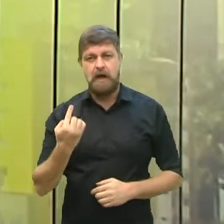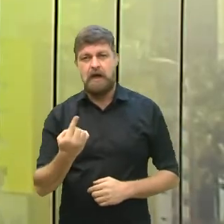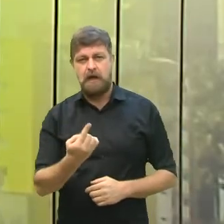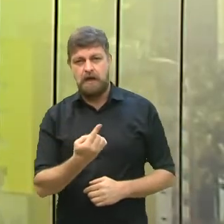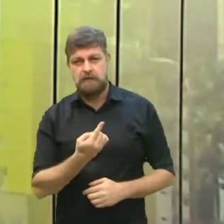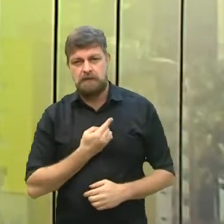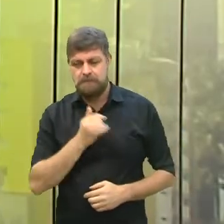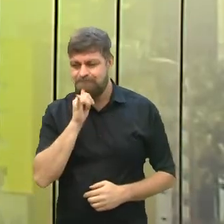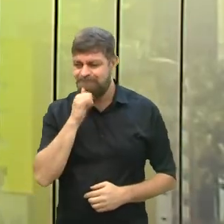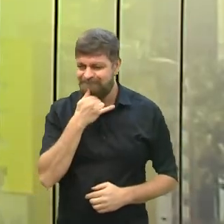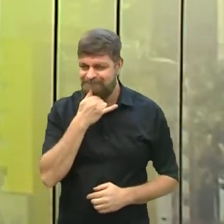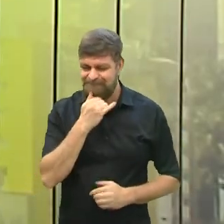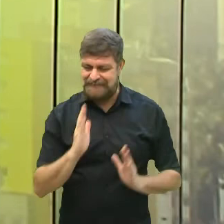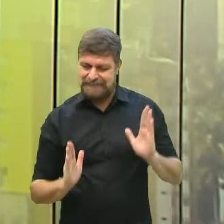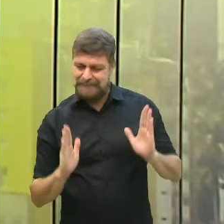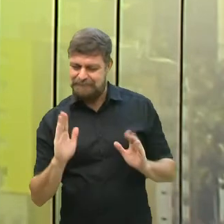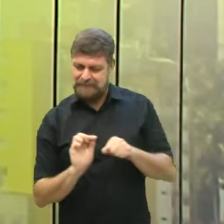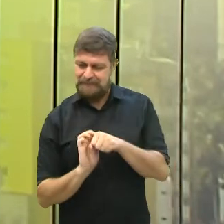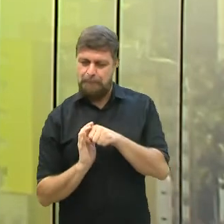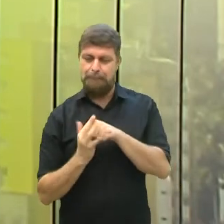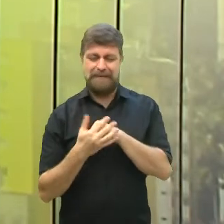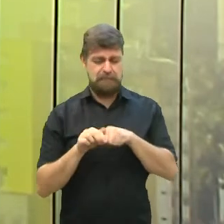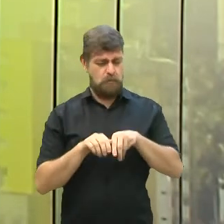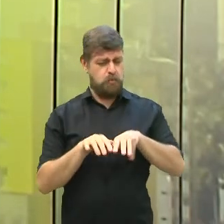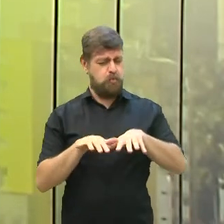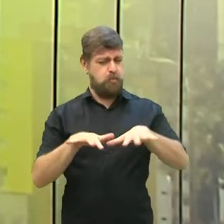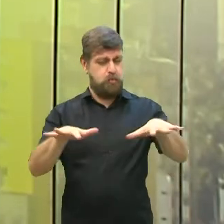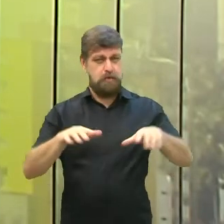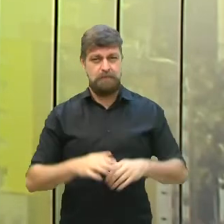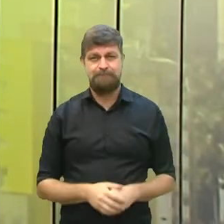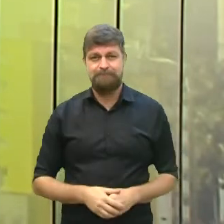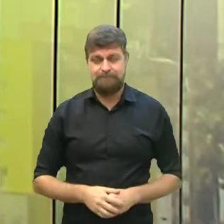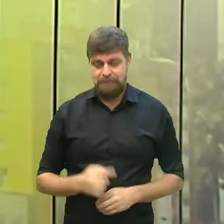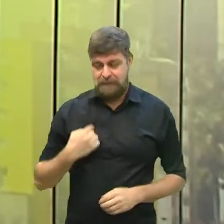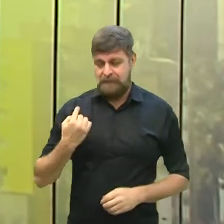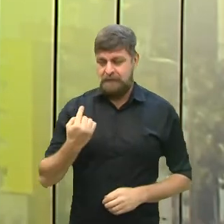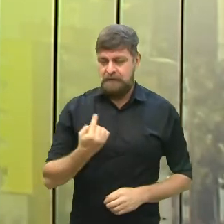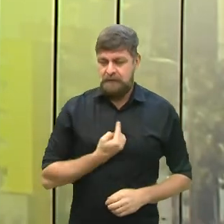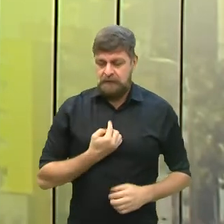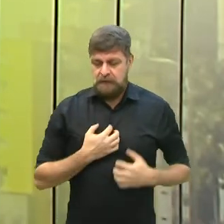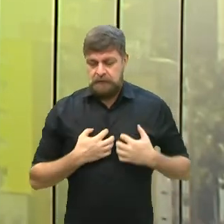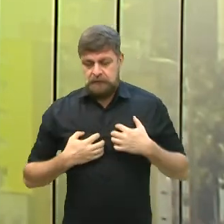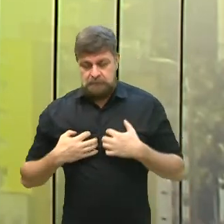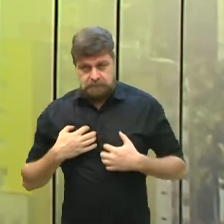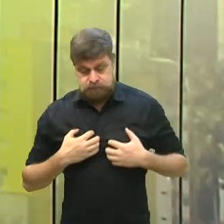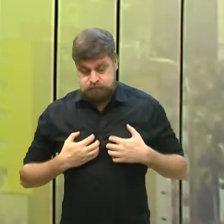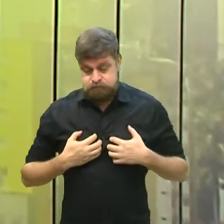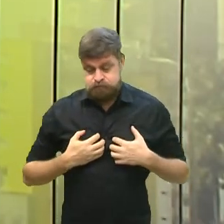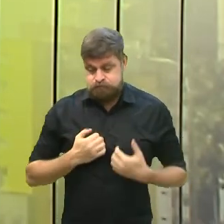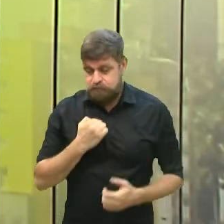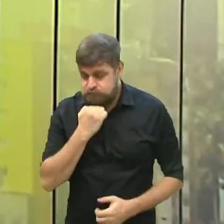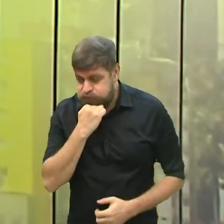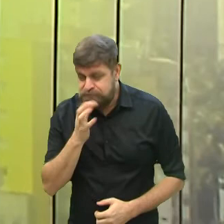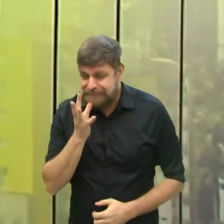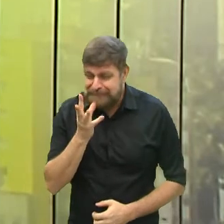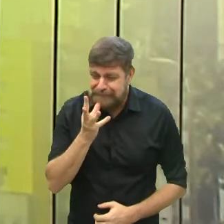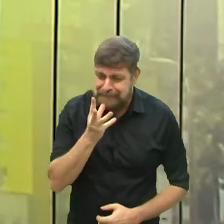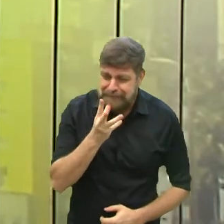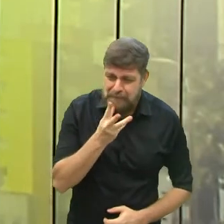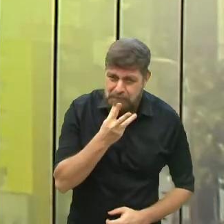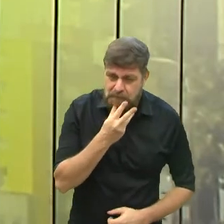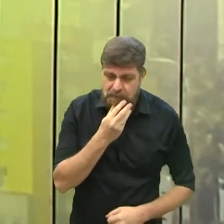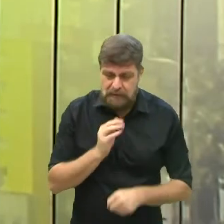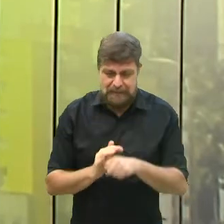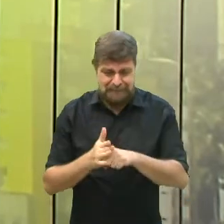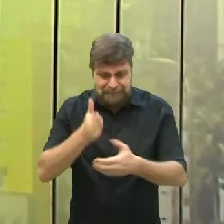estamos, infelizmente, no meio de uma pandemia, né? Estamos talvez um pouco longe também, infelizmente, né, de